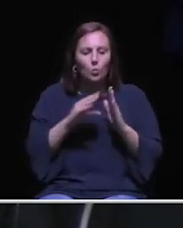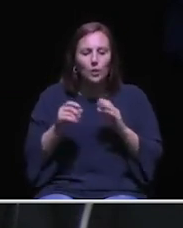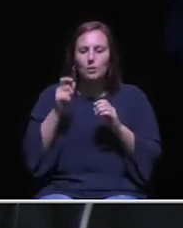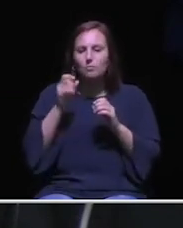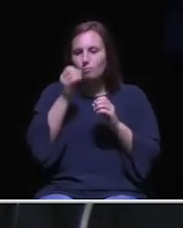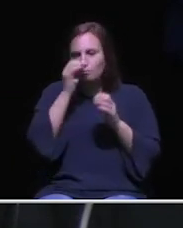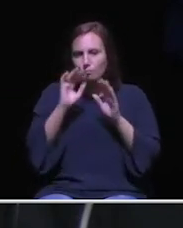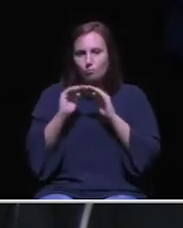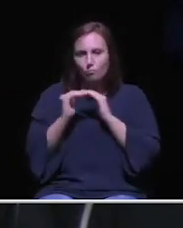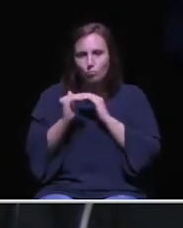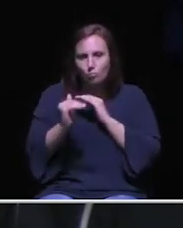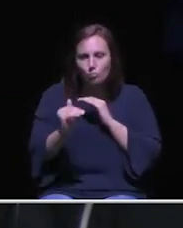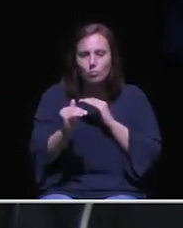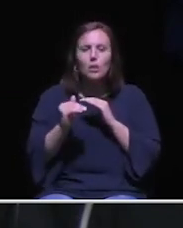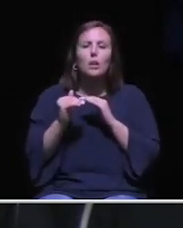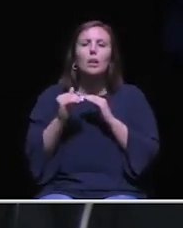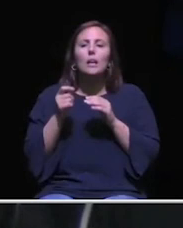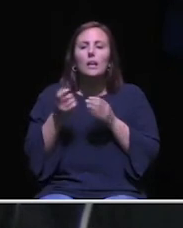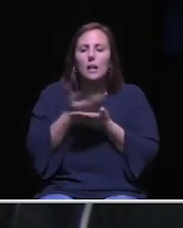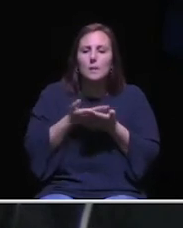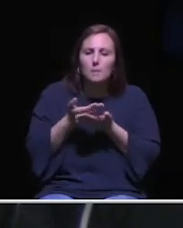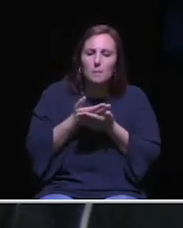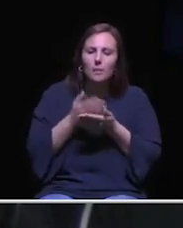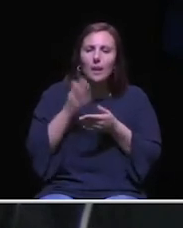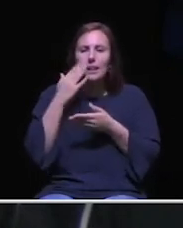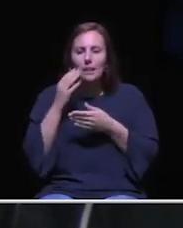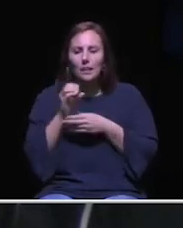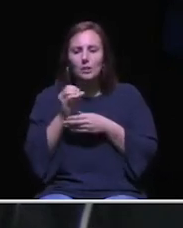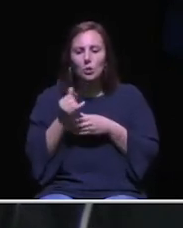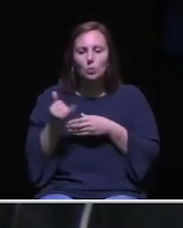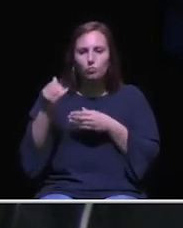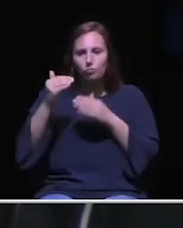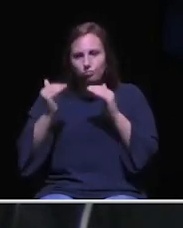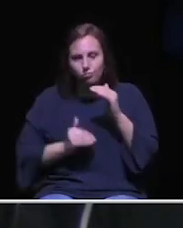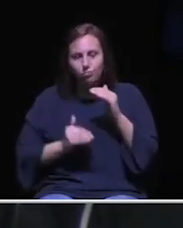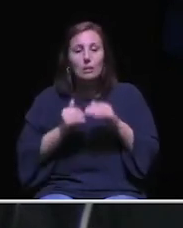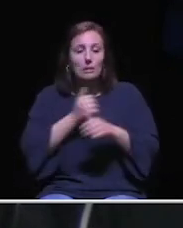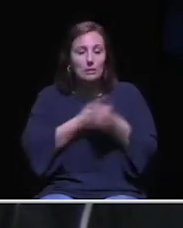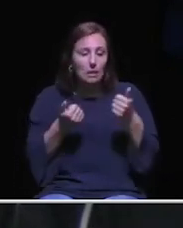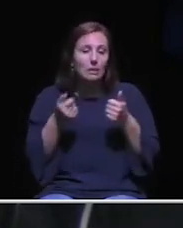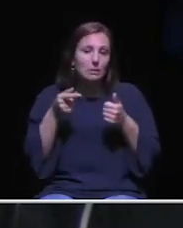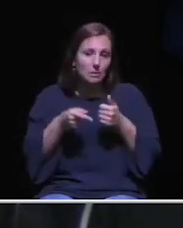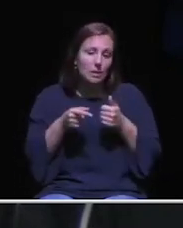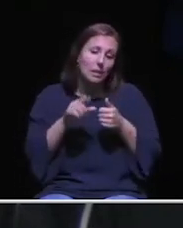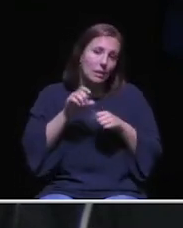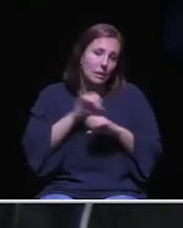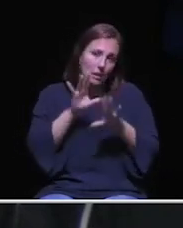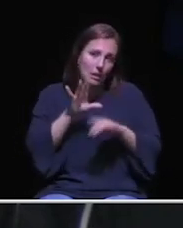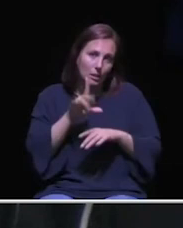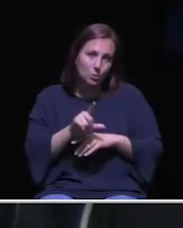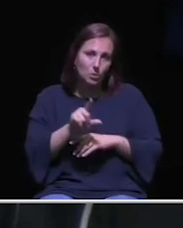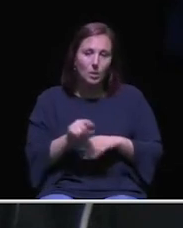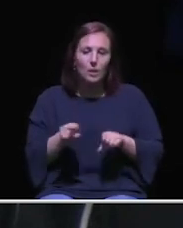e sustentável e assente na economia do conhecimento e da descarbonização passa necessariamente pelas cidades e, claro, por Lisboa.